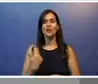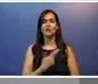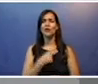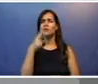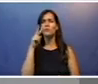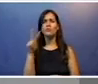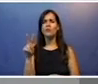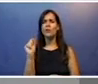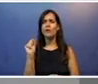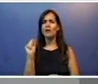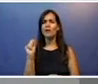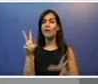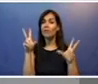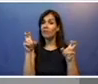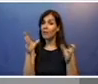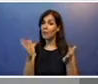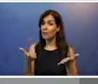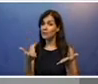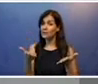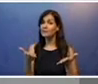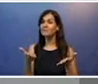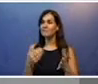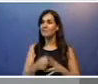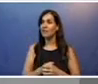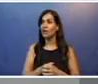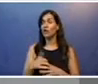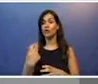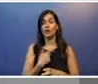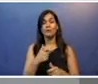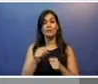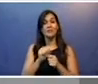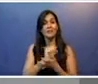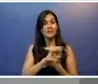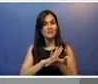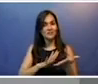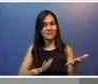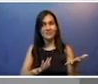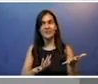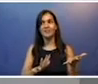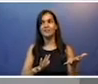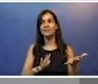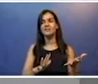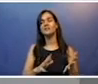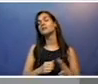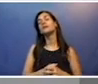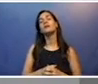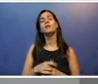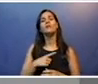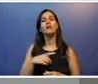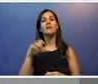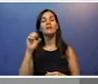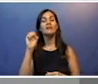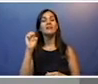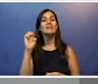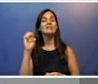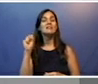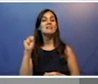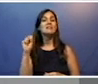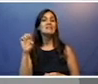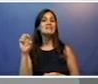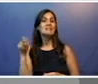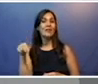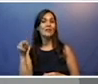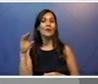ver alguns exercícios complementares das razões trigonométricas, né? Seno, cosseno e tangente.